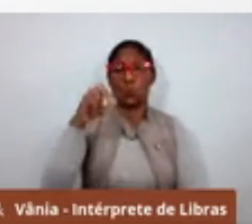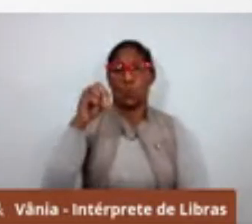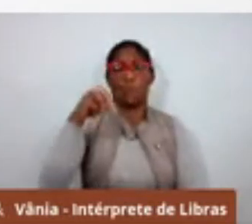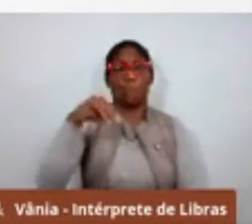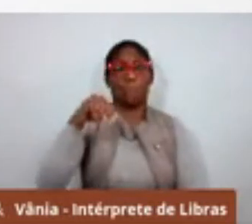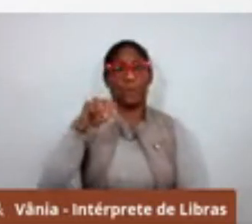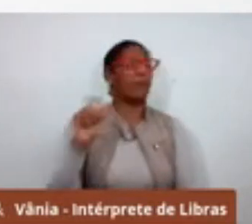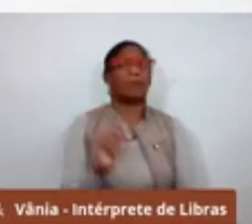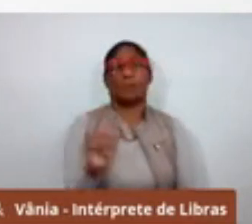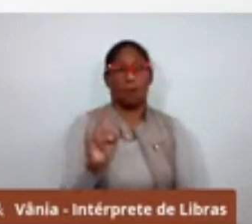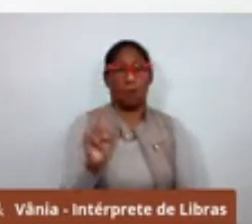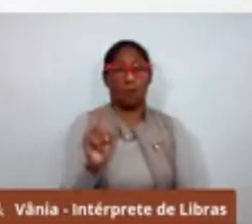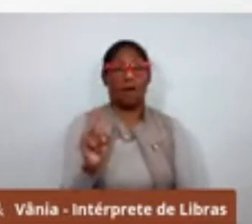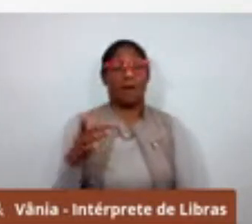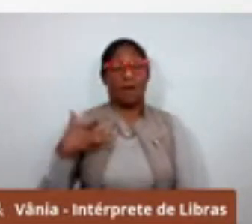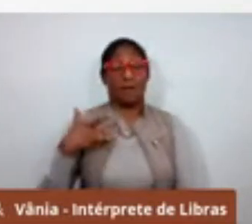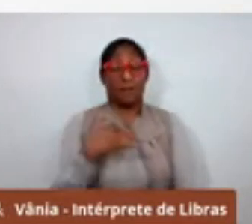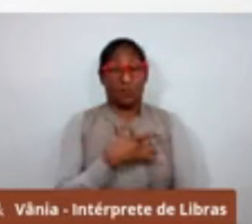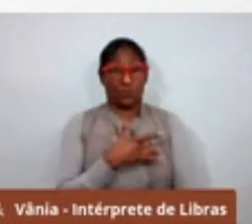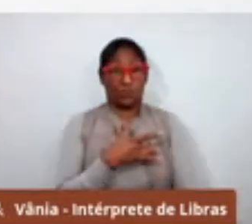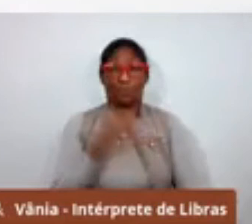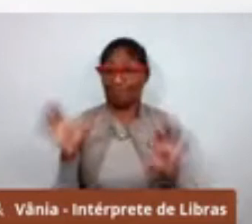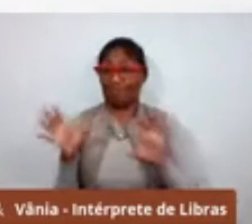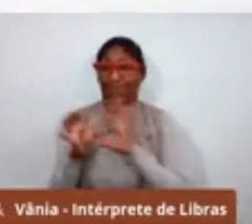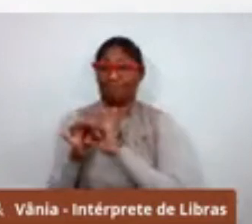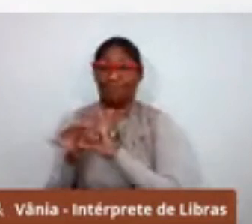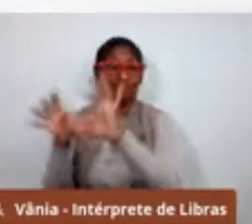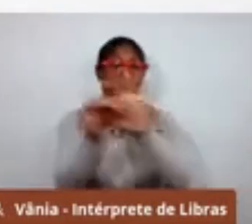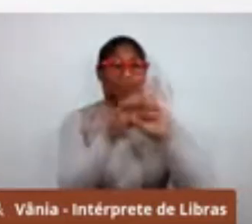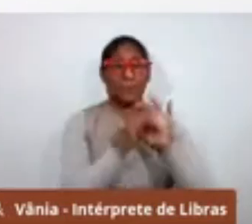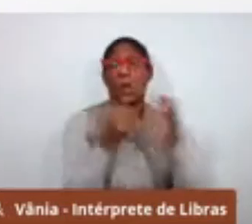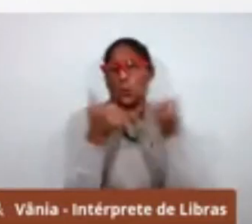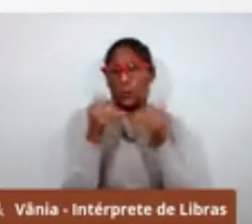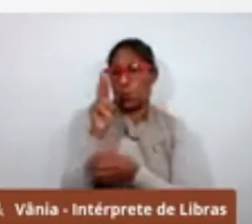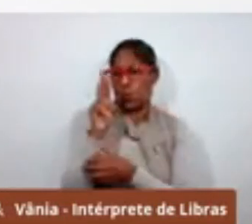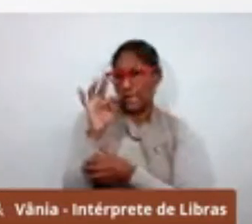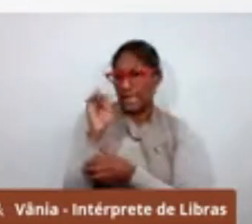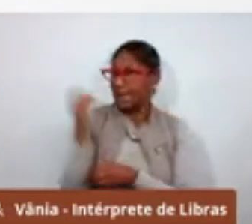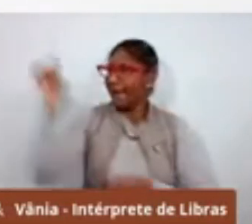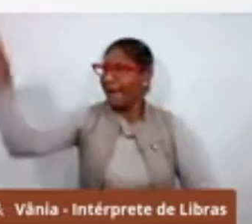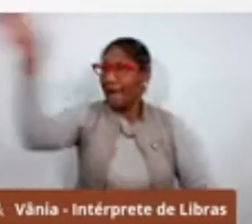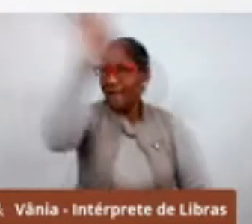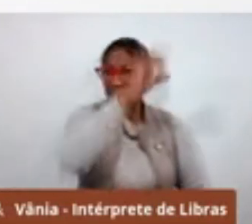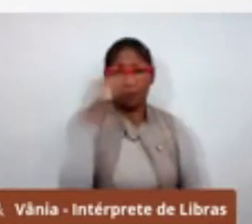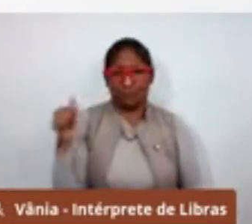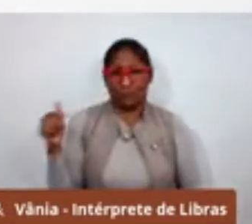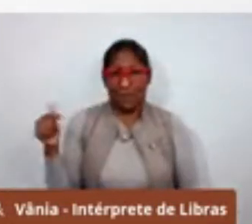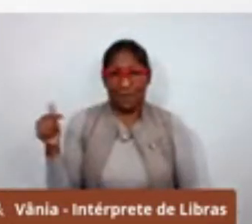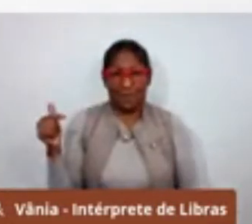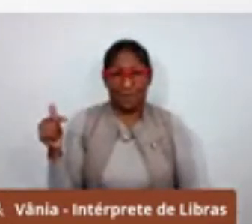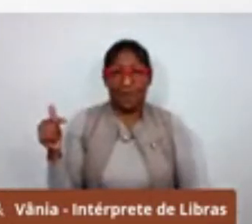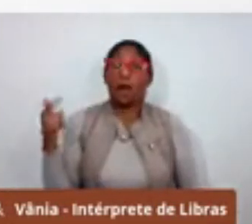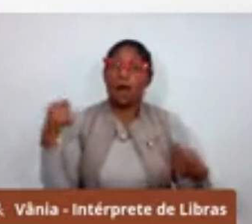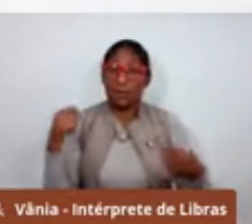de saúde de interdependência. Nós não temos UTIs em cada um dos 497 municípios do estado. Então, deverá